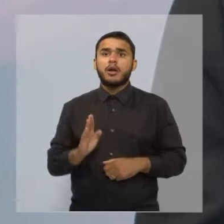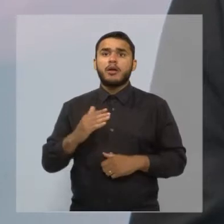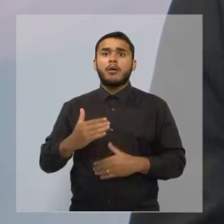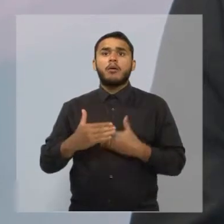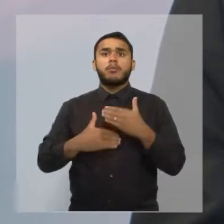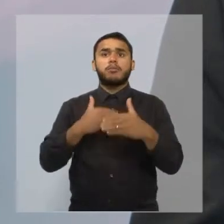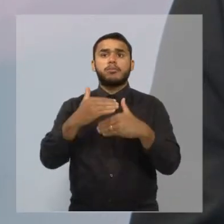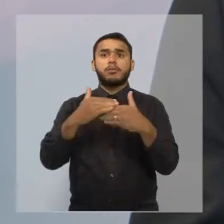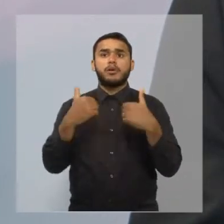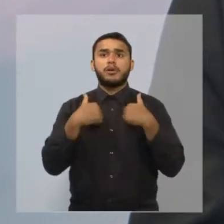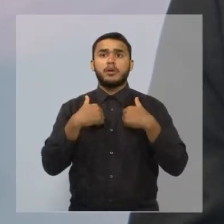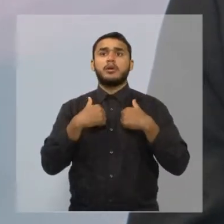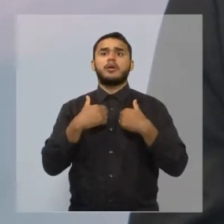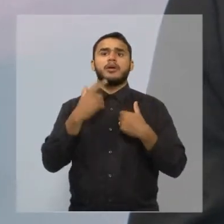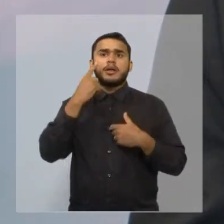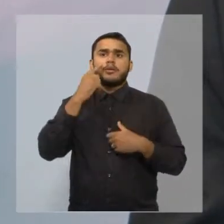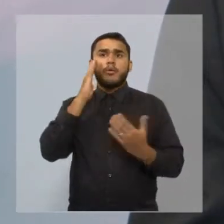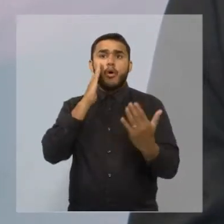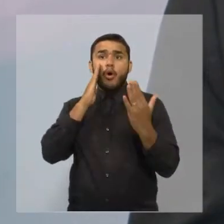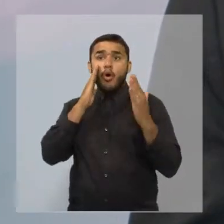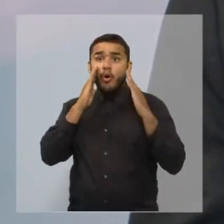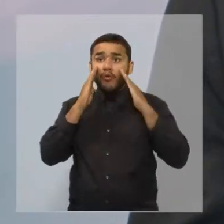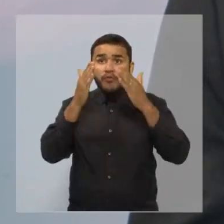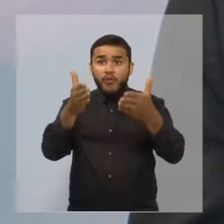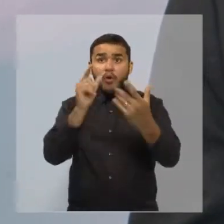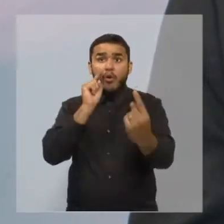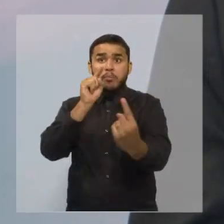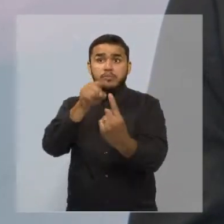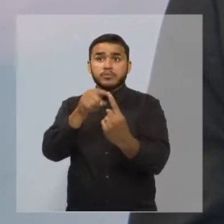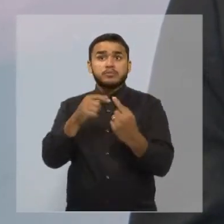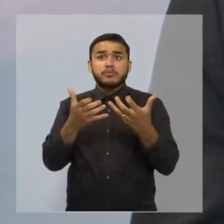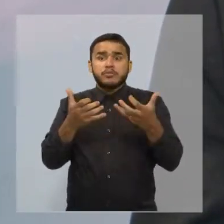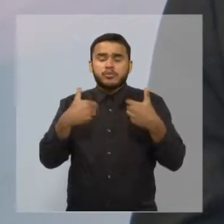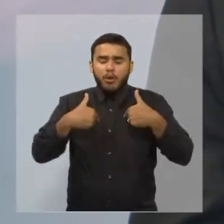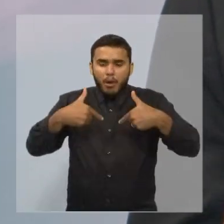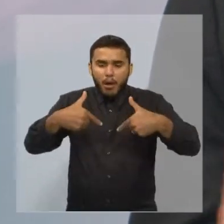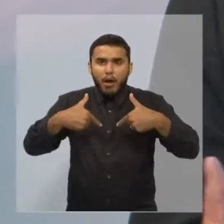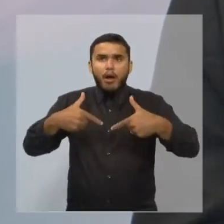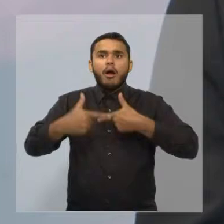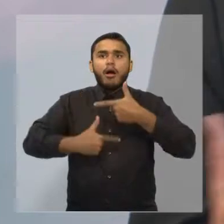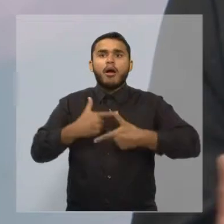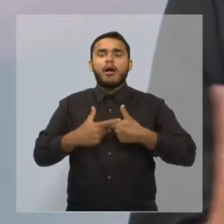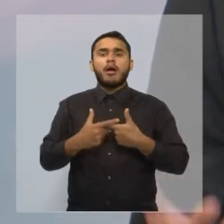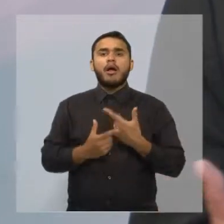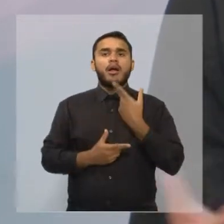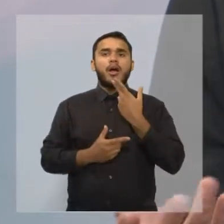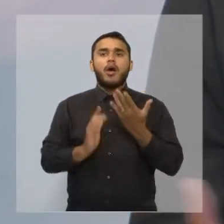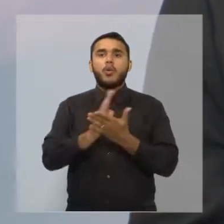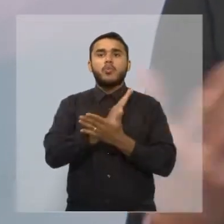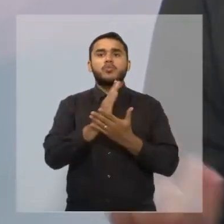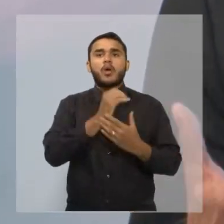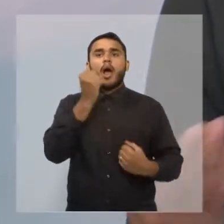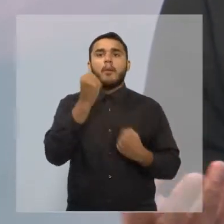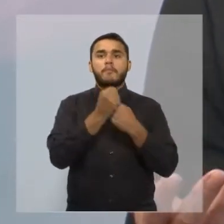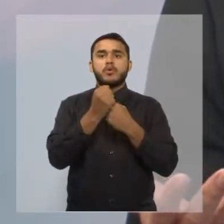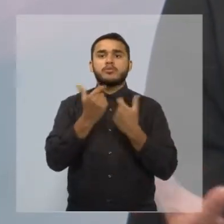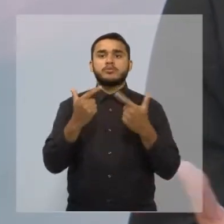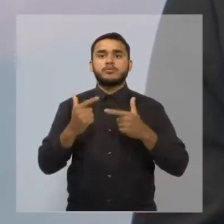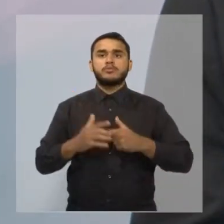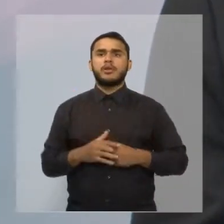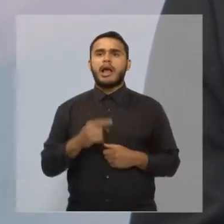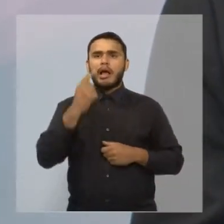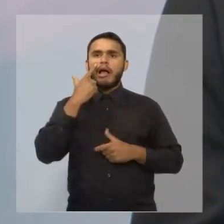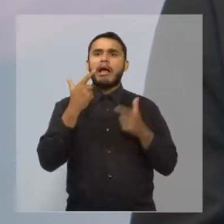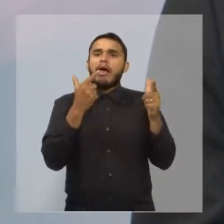água, porque senão você não vai para frente. Então é isso. Ele não está espontaneamente discriminando porque é cabeça chata, porque é